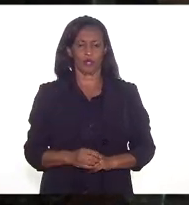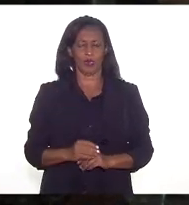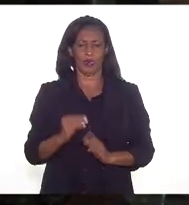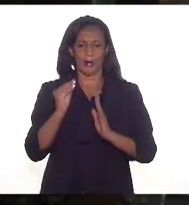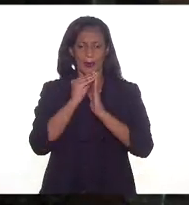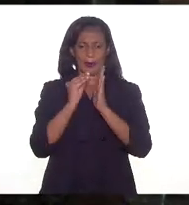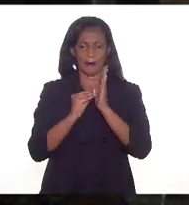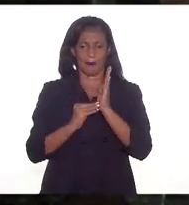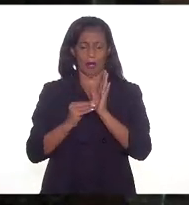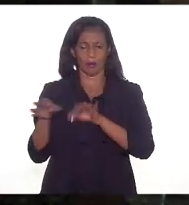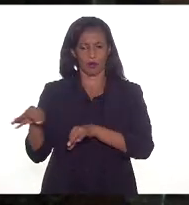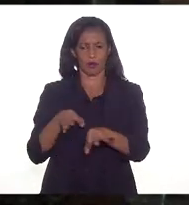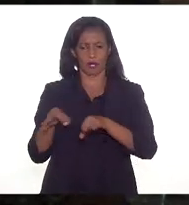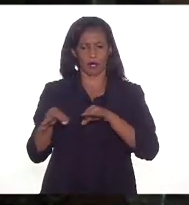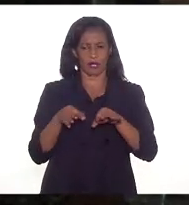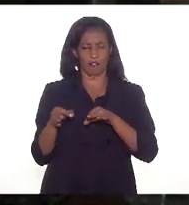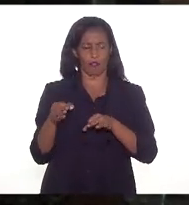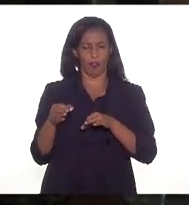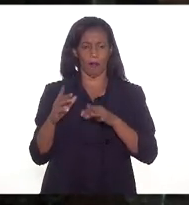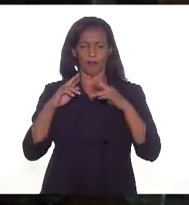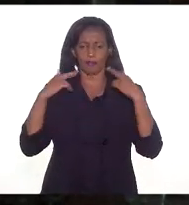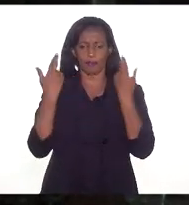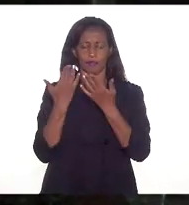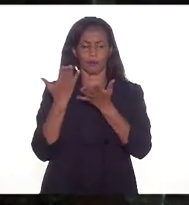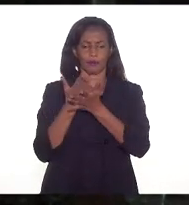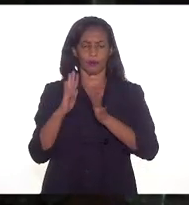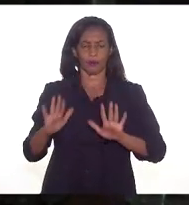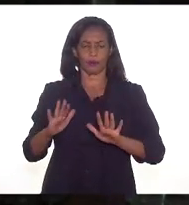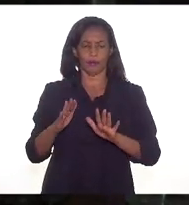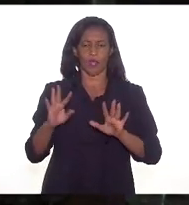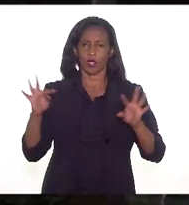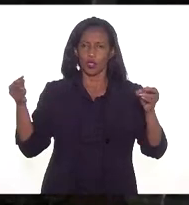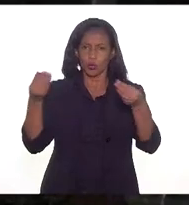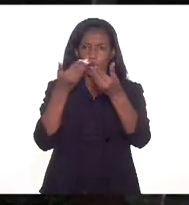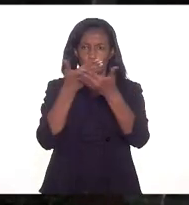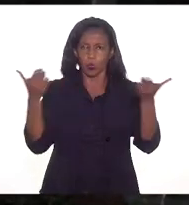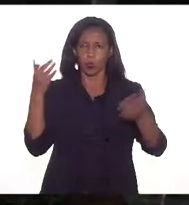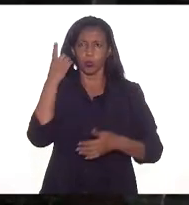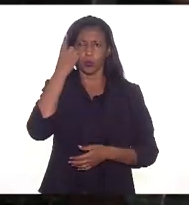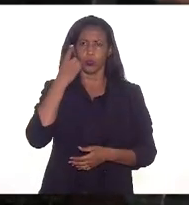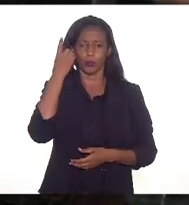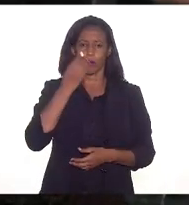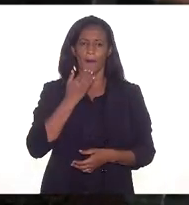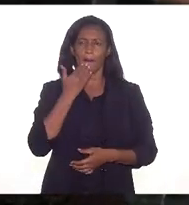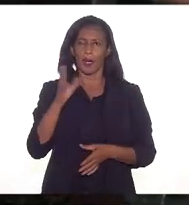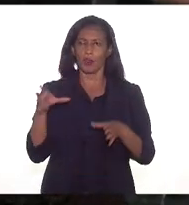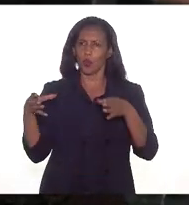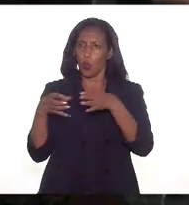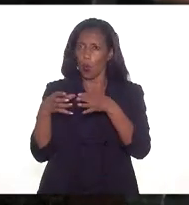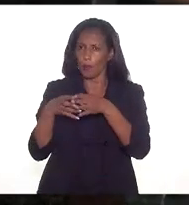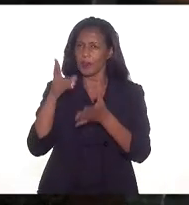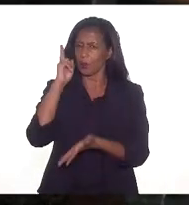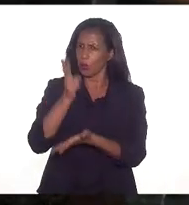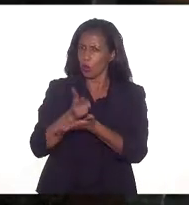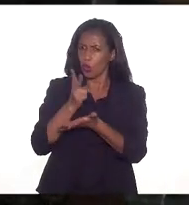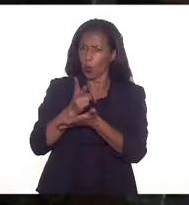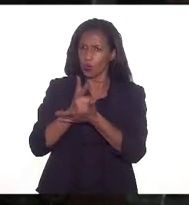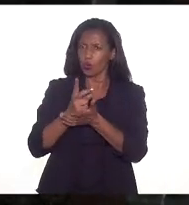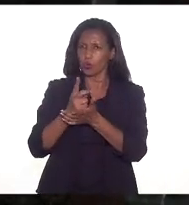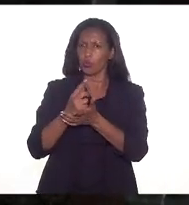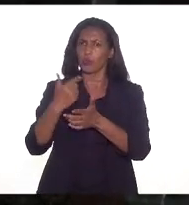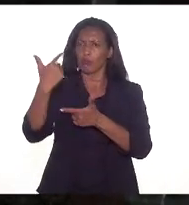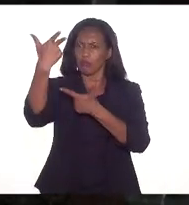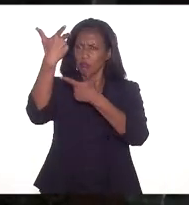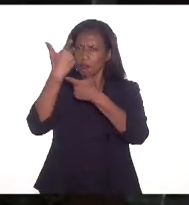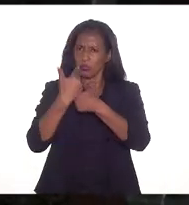pauta. Dessa forma, me despeço cordialmente das autoridades presentes, solicito os deputados e membros dessa comissão que permaneçam conectados para